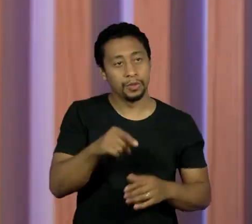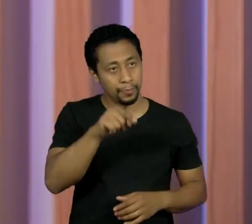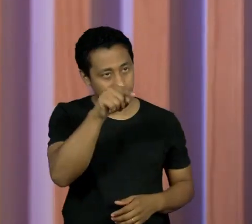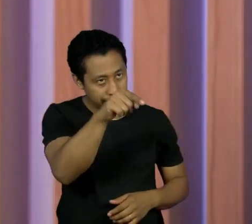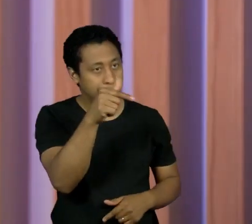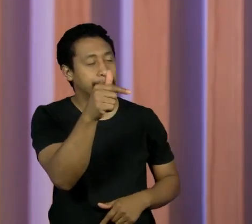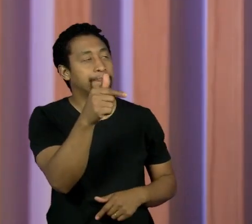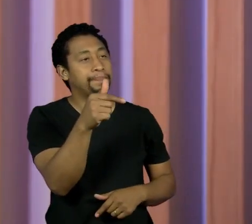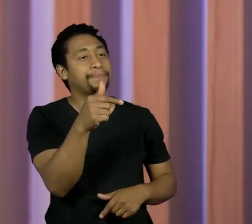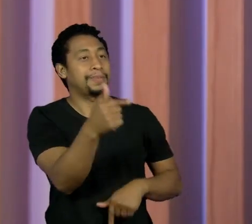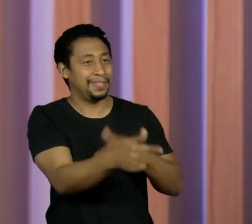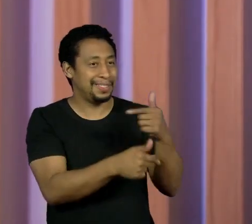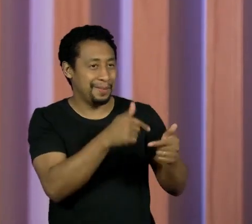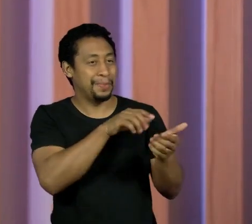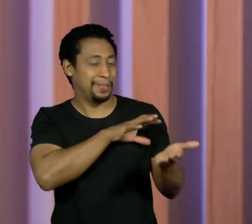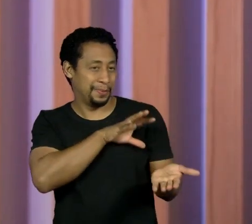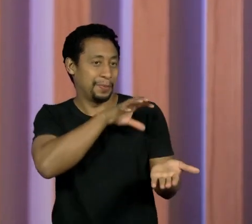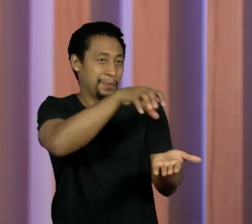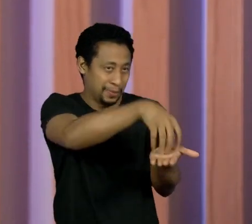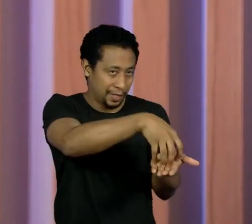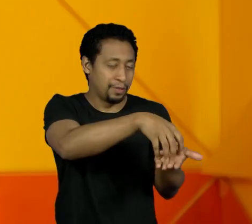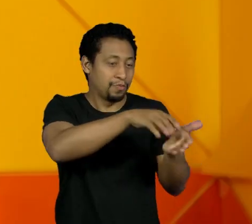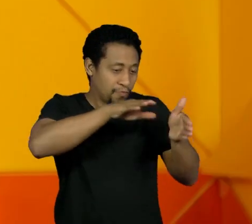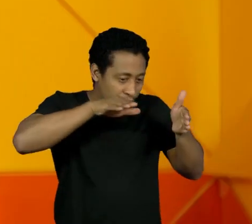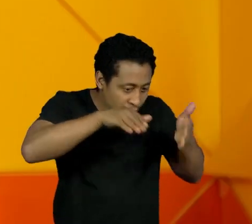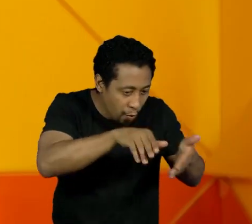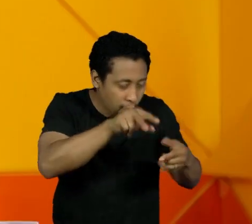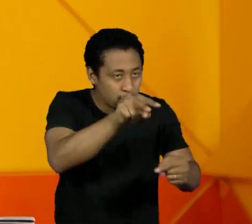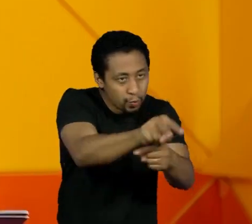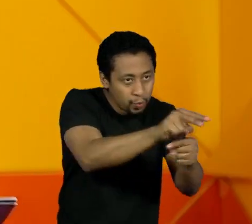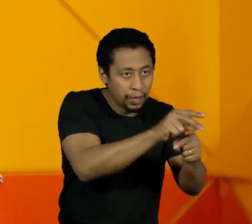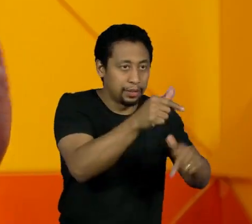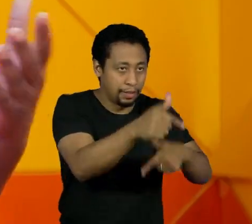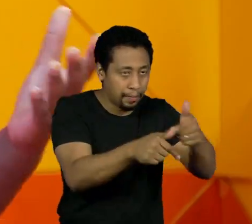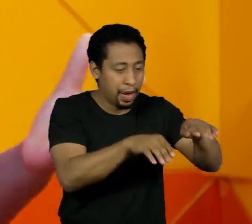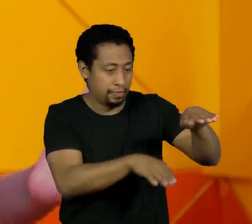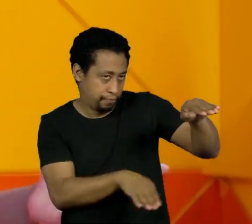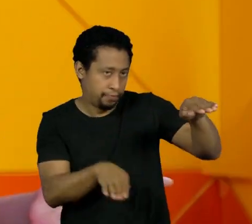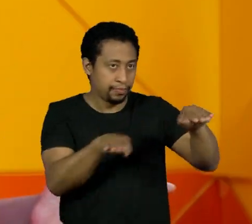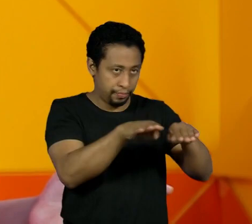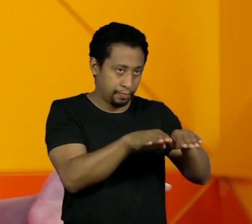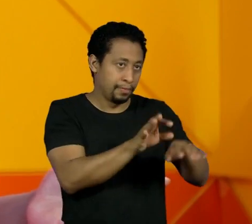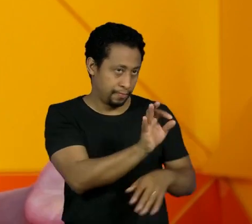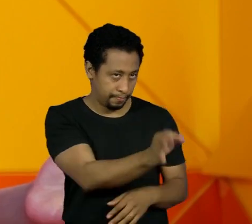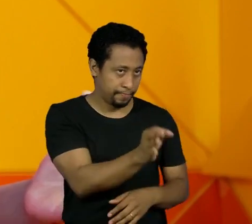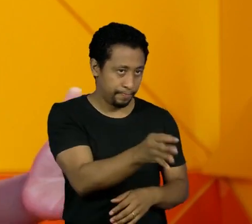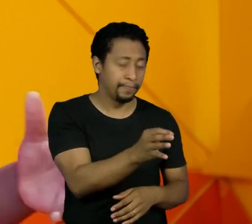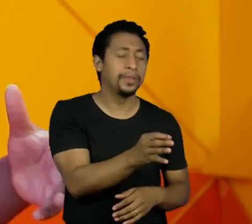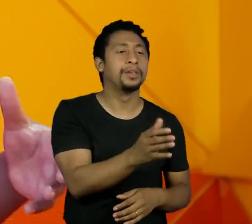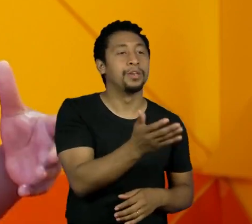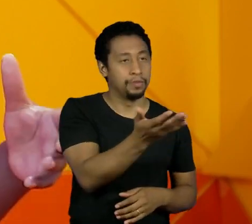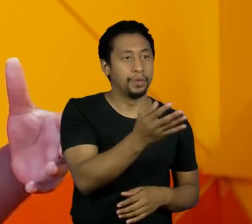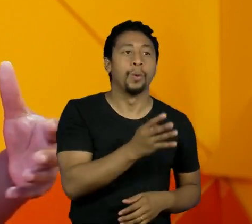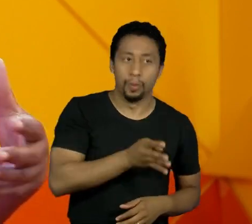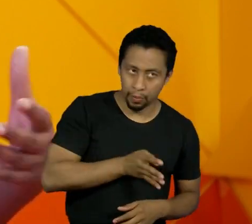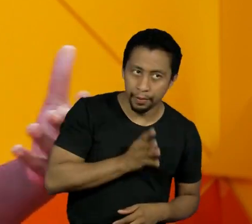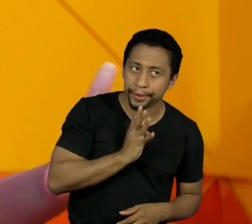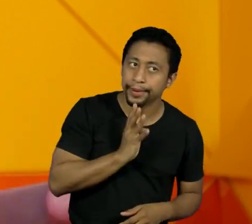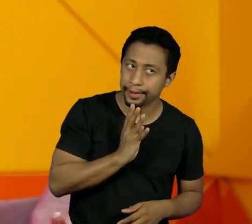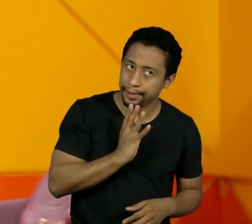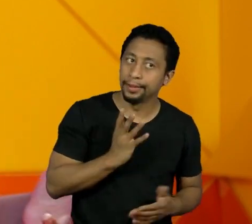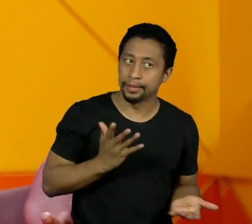de Trabalho e Desigualdades. E aí a gente também está falando, acredito que você deve estar diante de alguns casos de